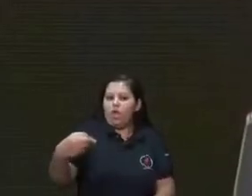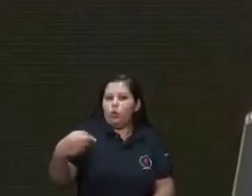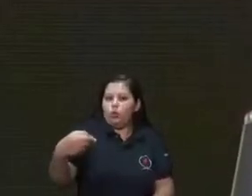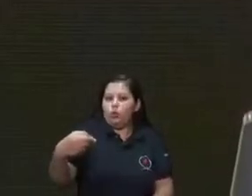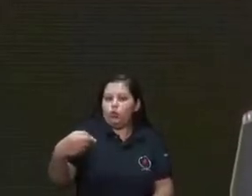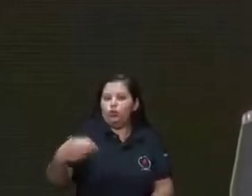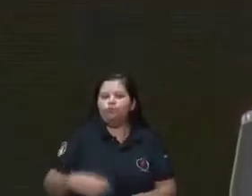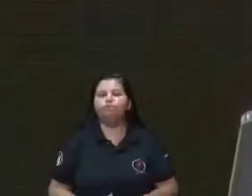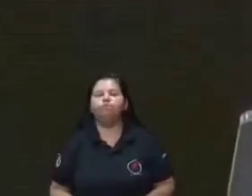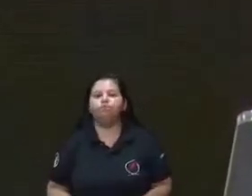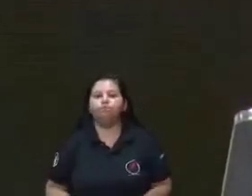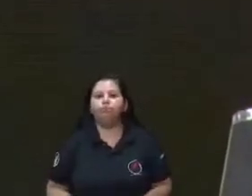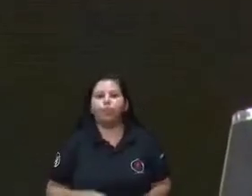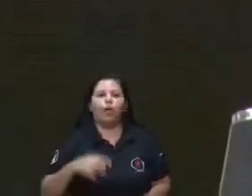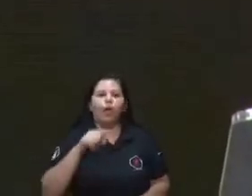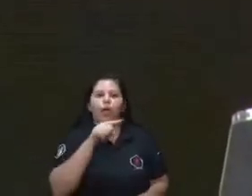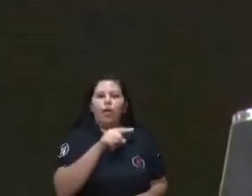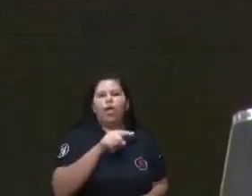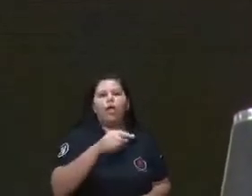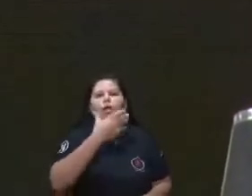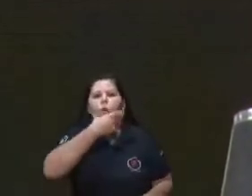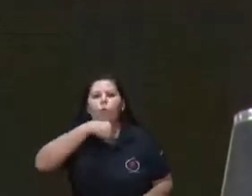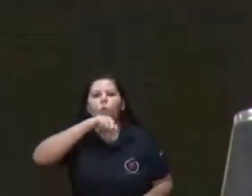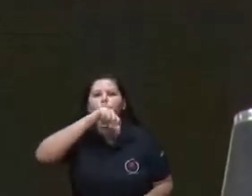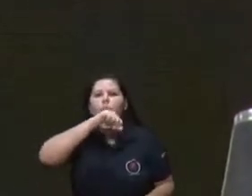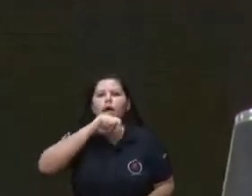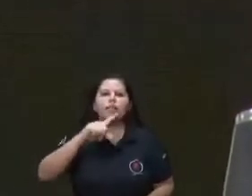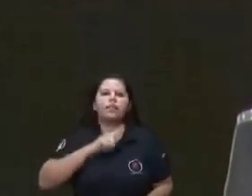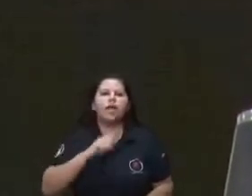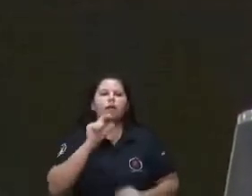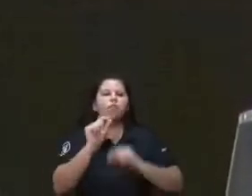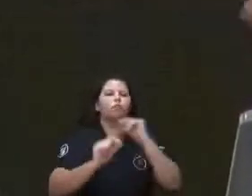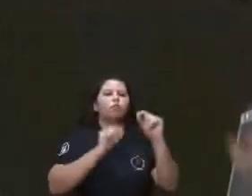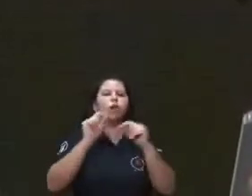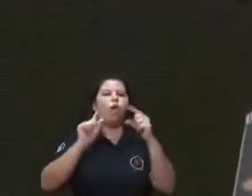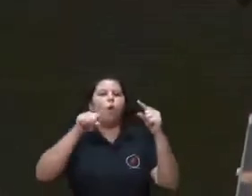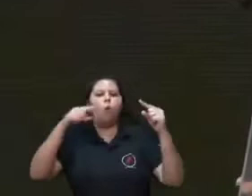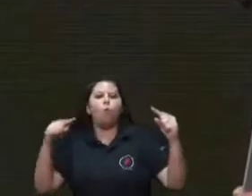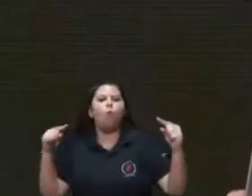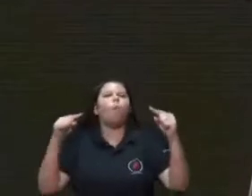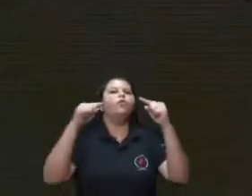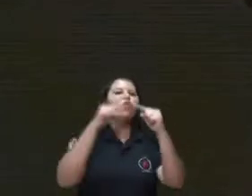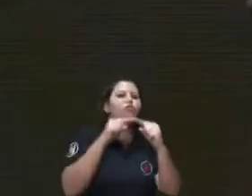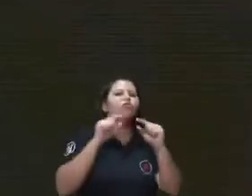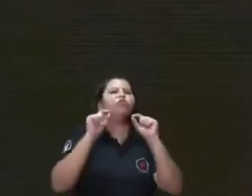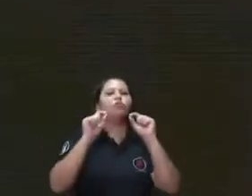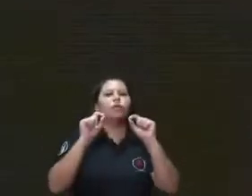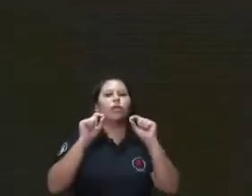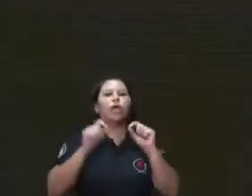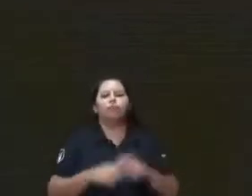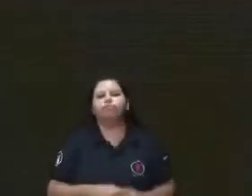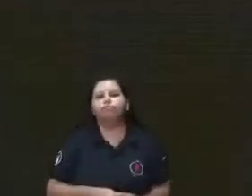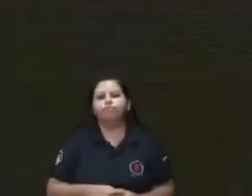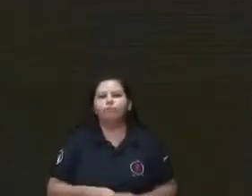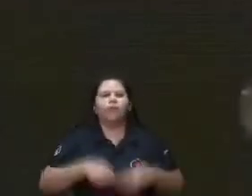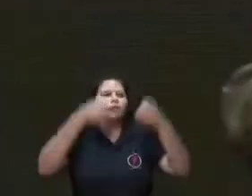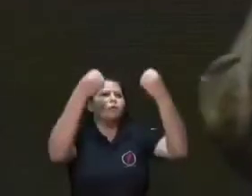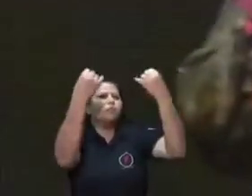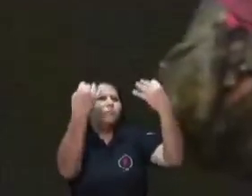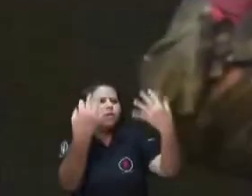traçar de forma objetiva um pouco da biografia deste filho,